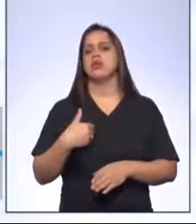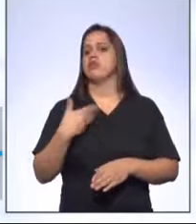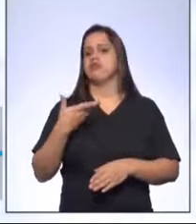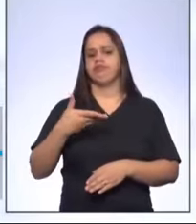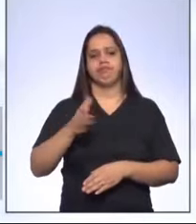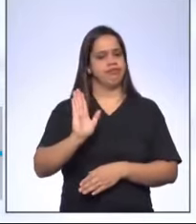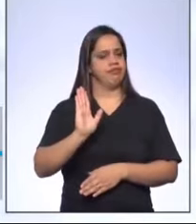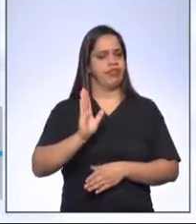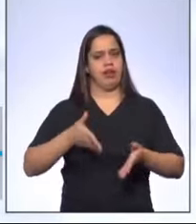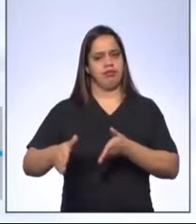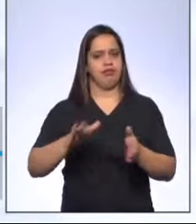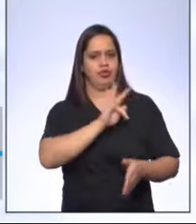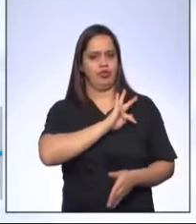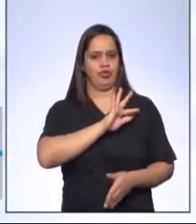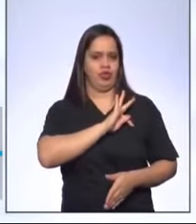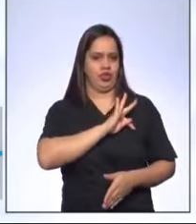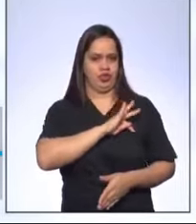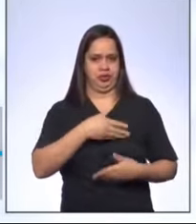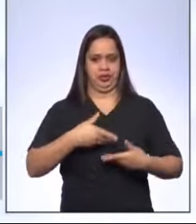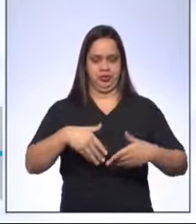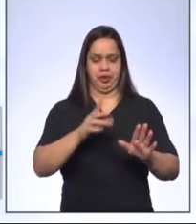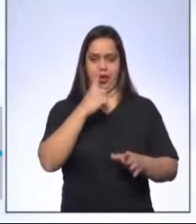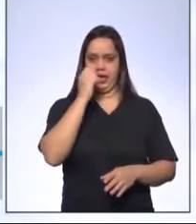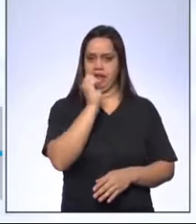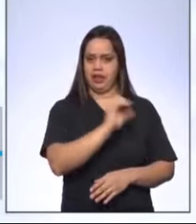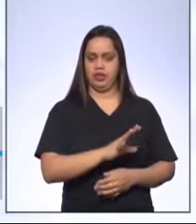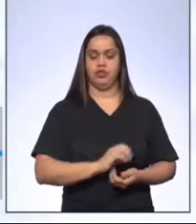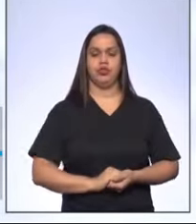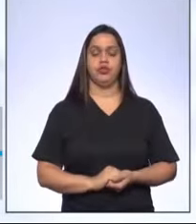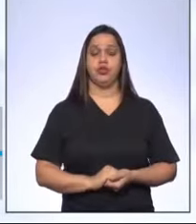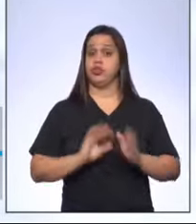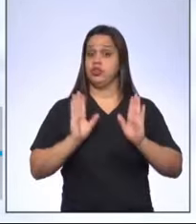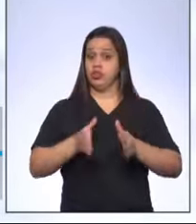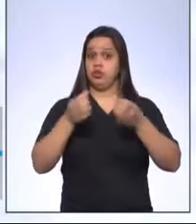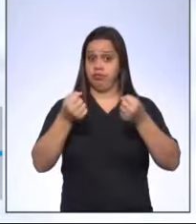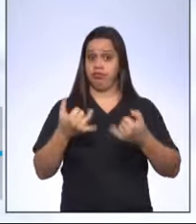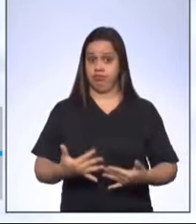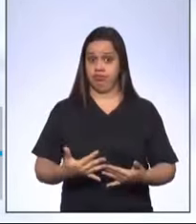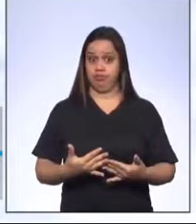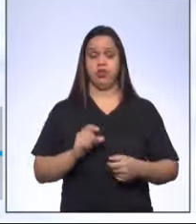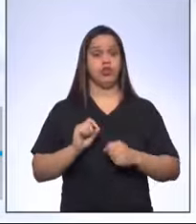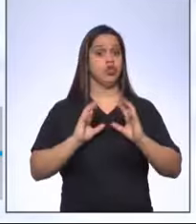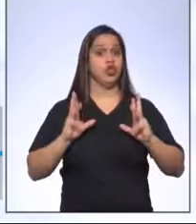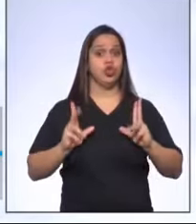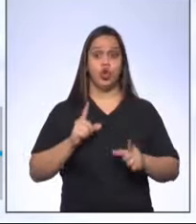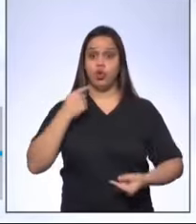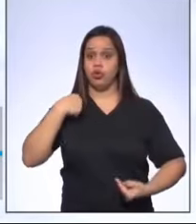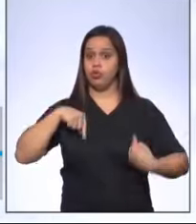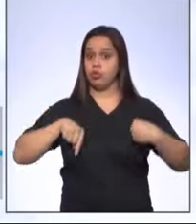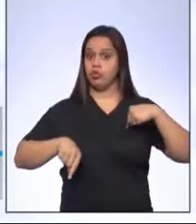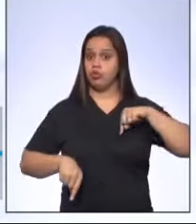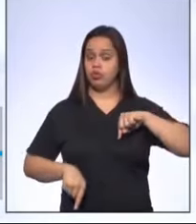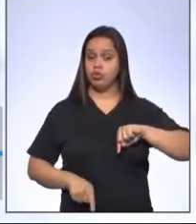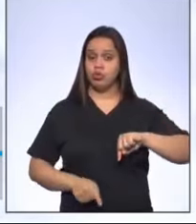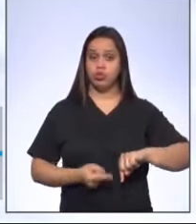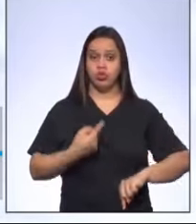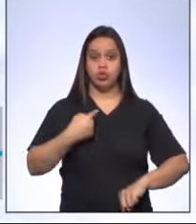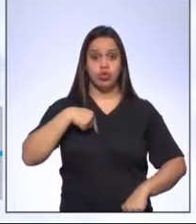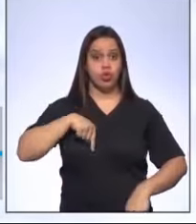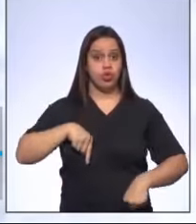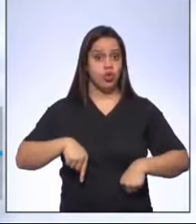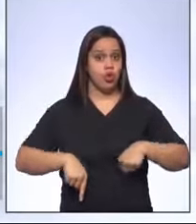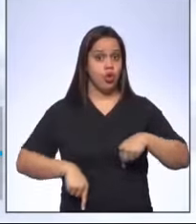Vai embora. Tá bom? Bom, dito isto, então, ó, percorri todo o sistema digestório. A gente já percorreu o